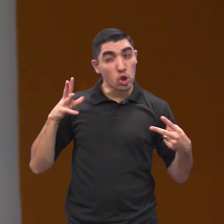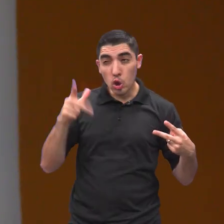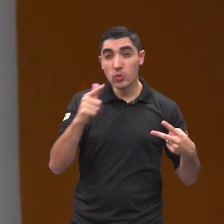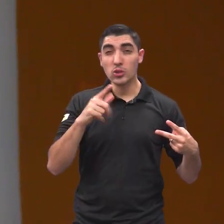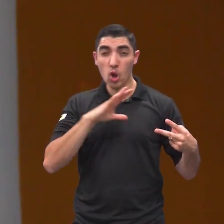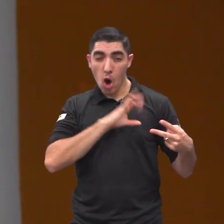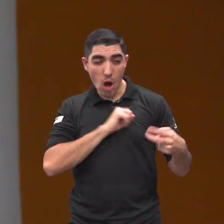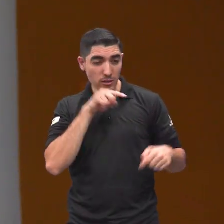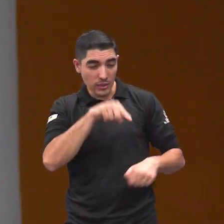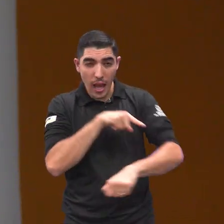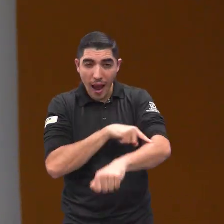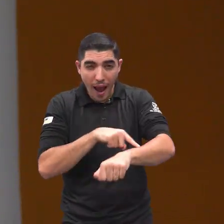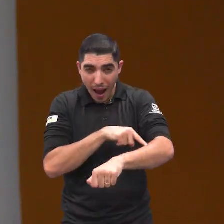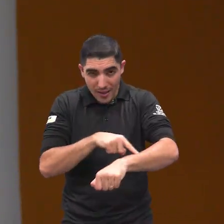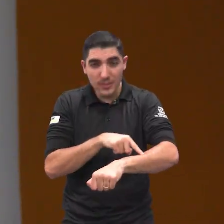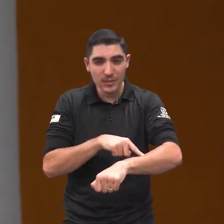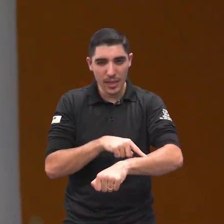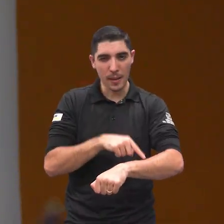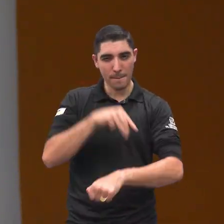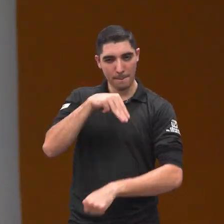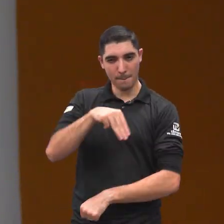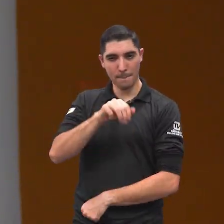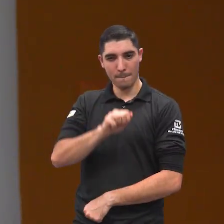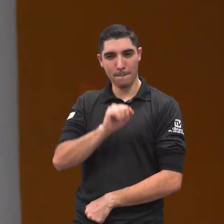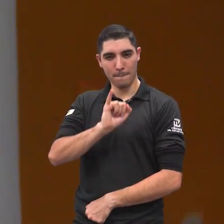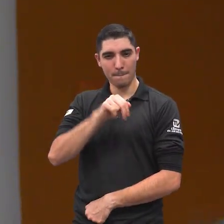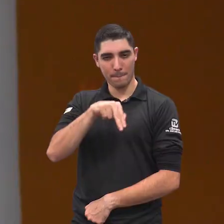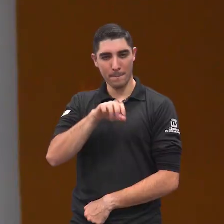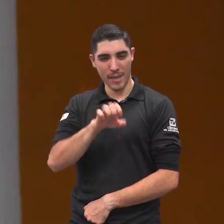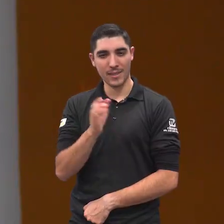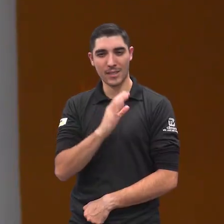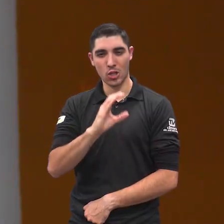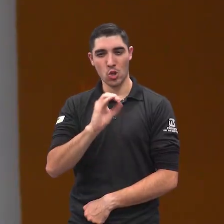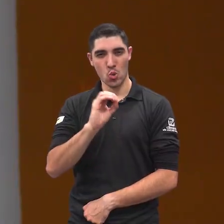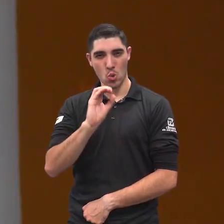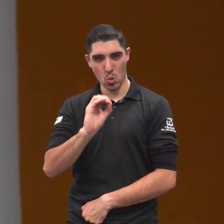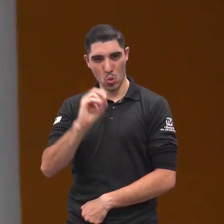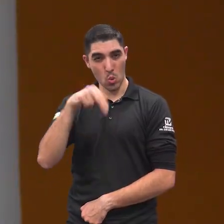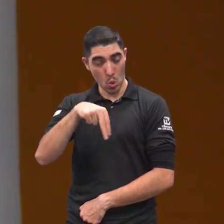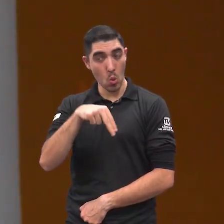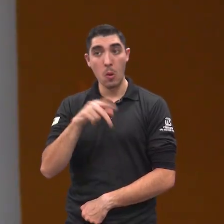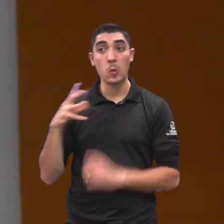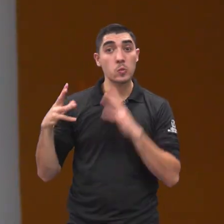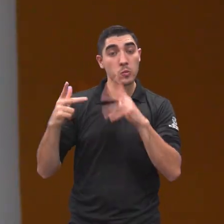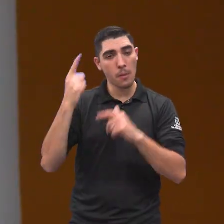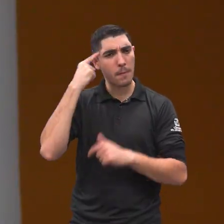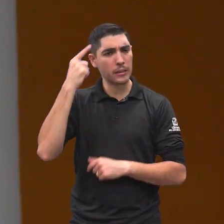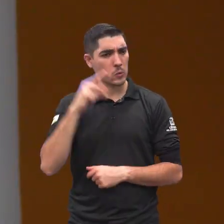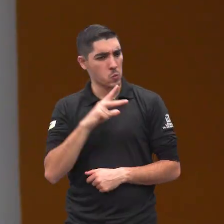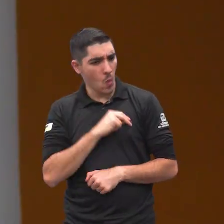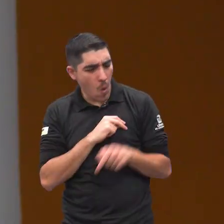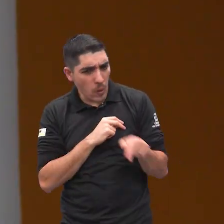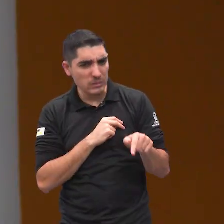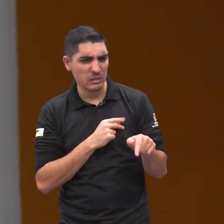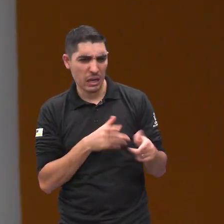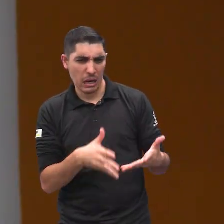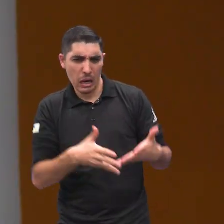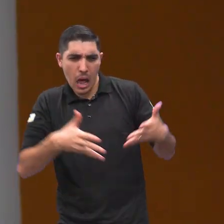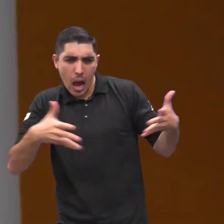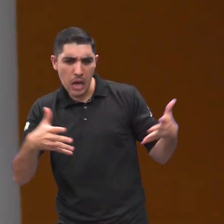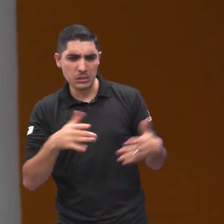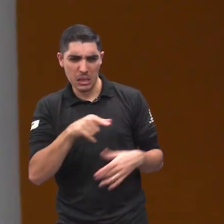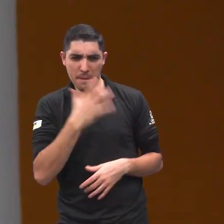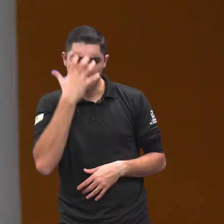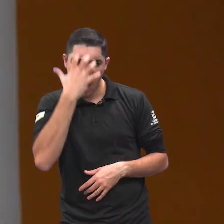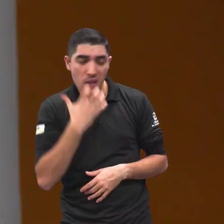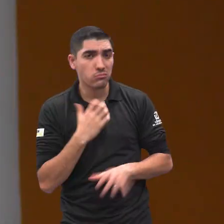se apaixona, porque é uma raça ainda relativamente nova no Brasil, as pessoas não conhecem muito e pensam que é muito grande ou que o